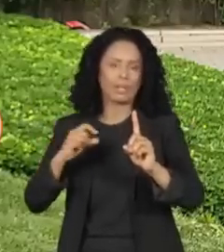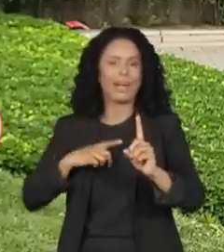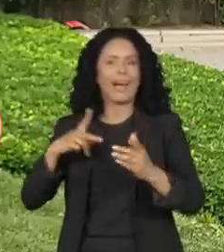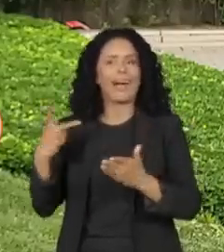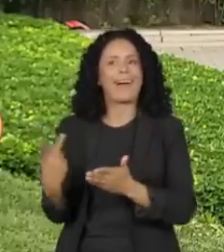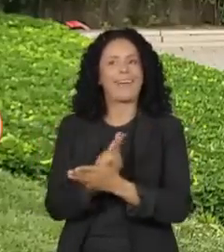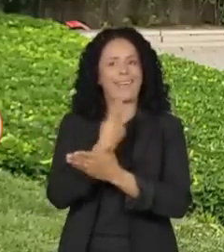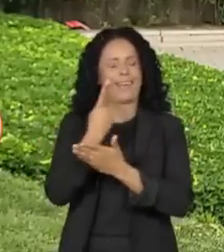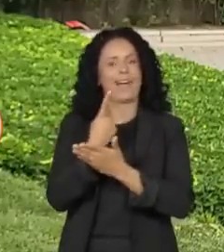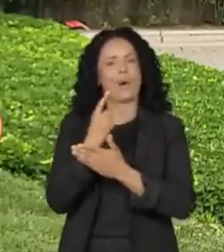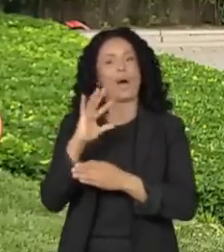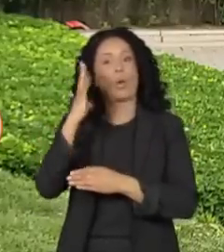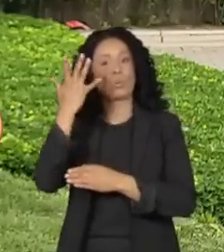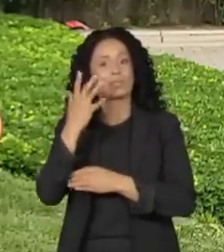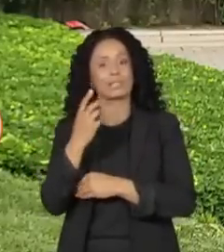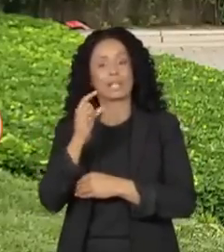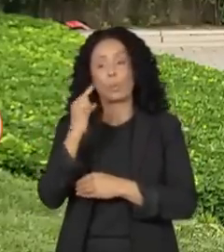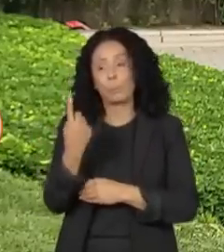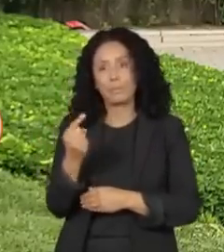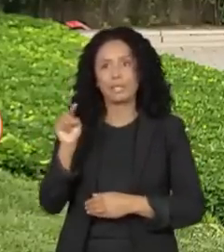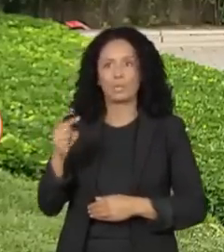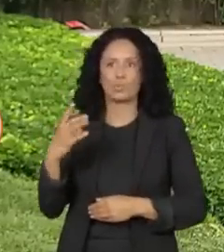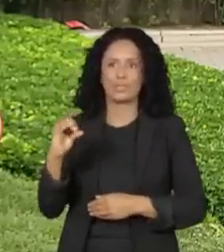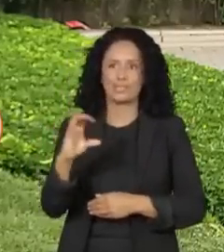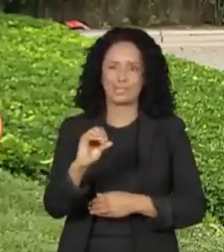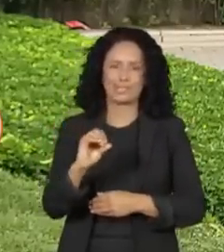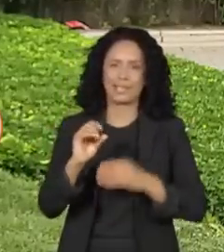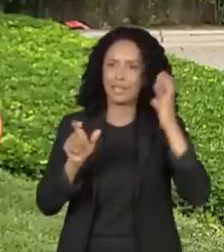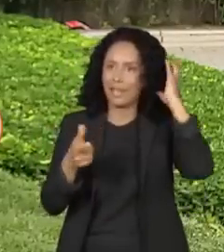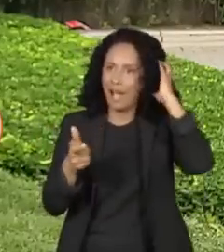aconteceram em quase 1.100 rádios do Norte e do Nordeste.